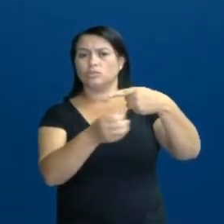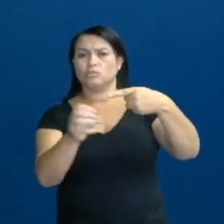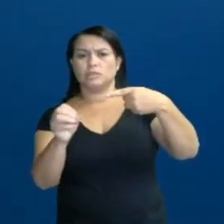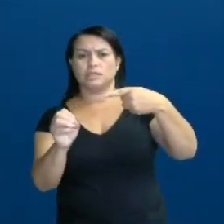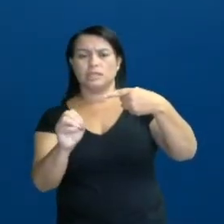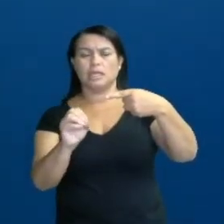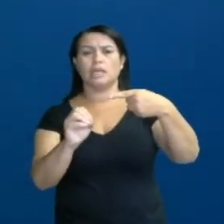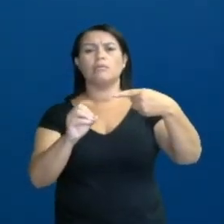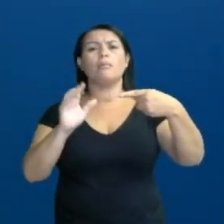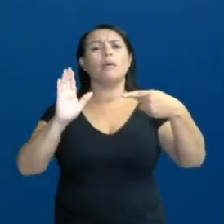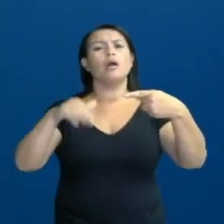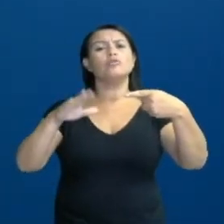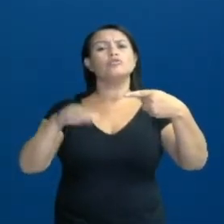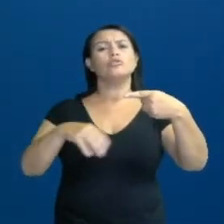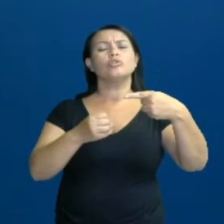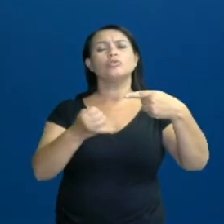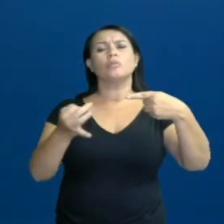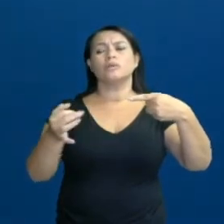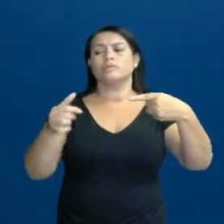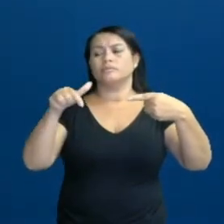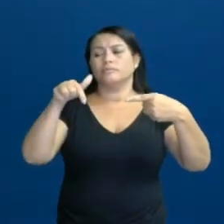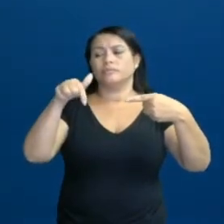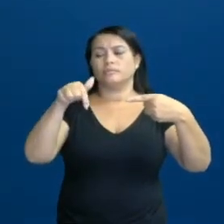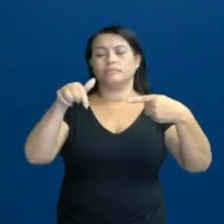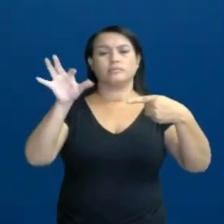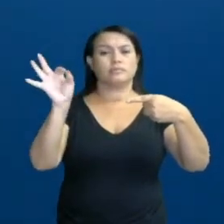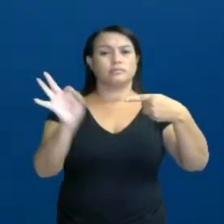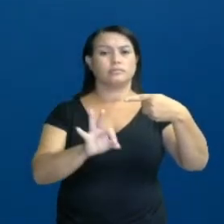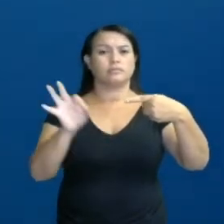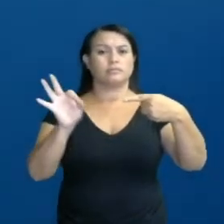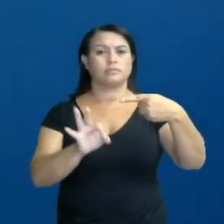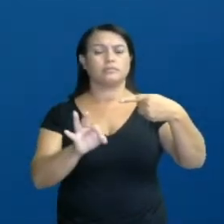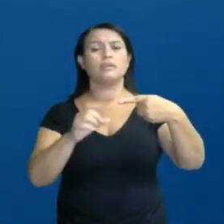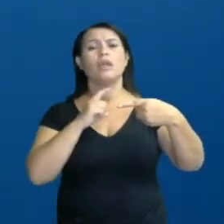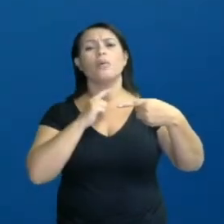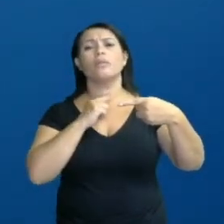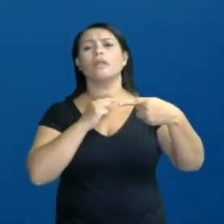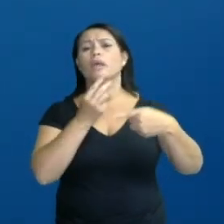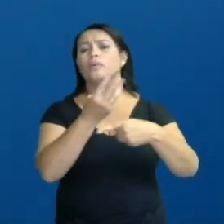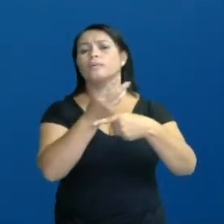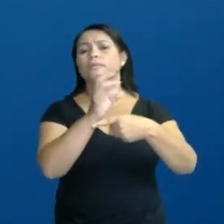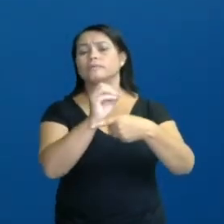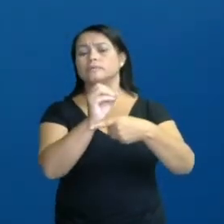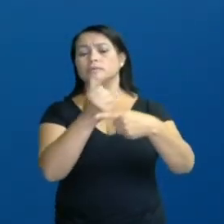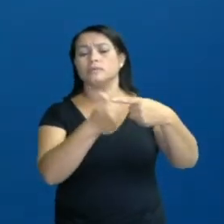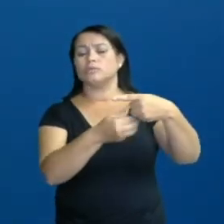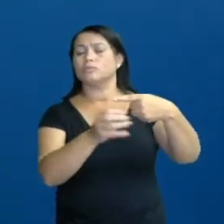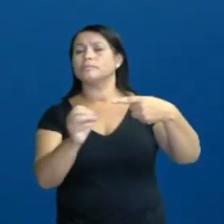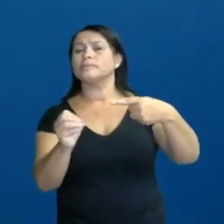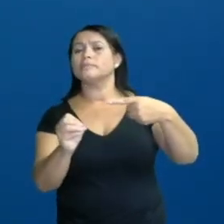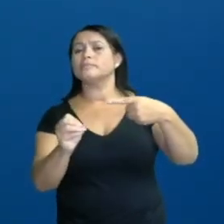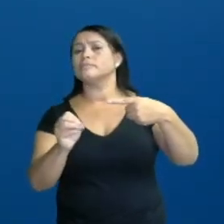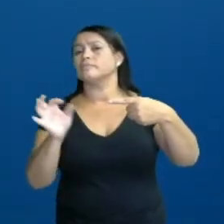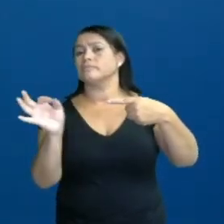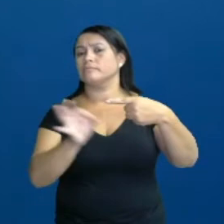que meu desconto vai ser de quanto? De 7%, tá ok? Eu tenho 30 sobre 100, então vai ser